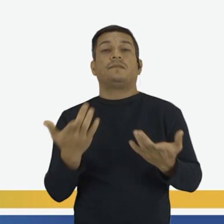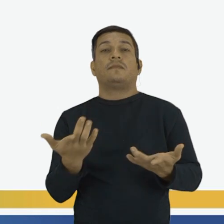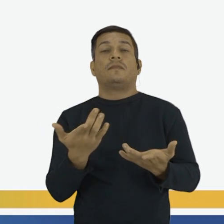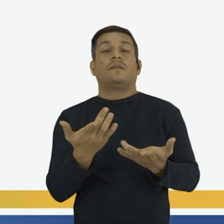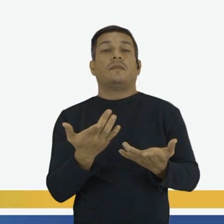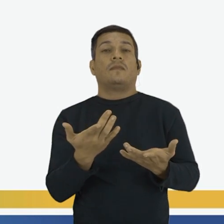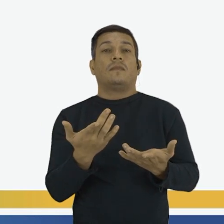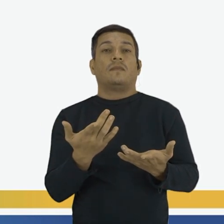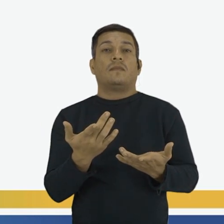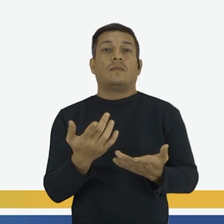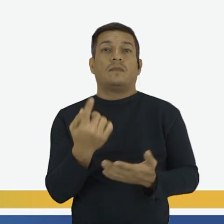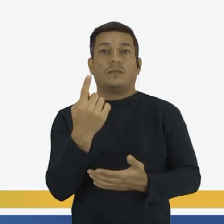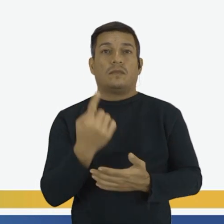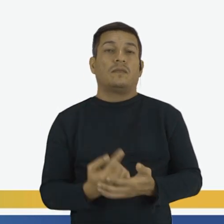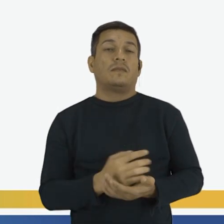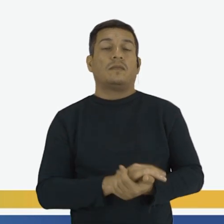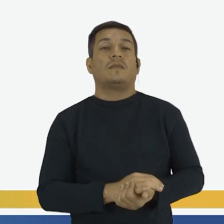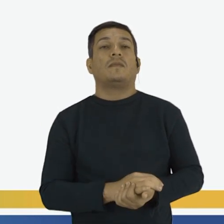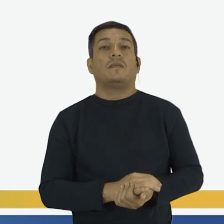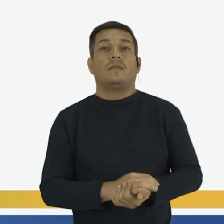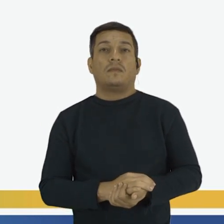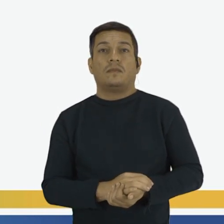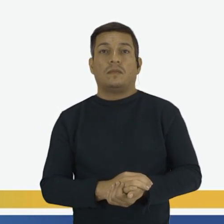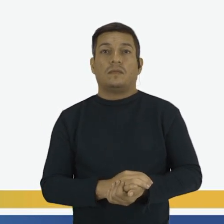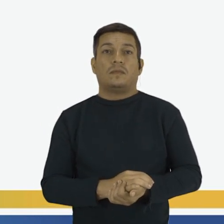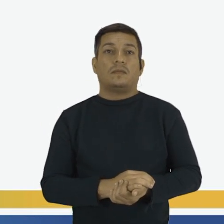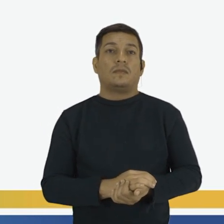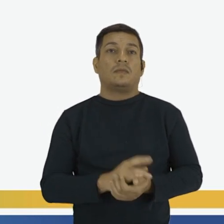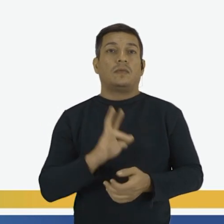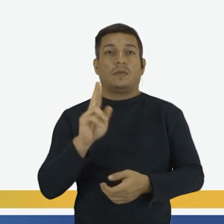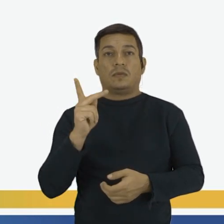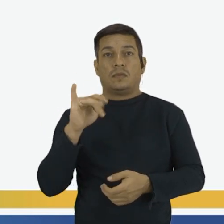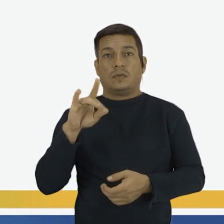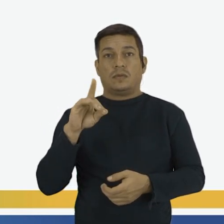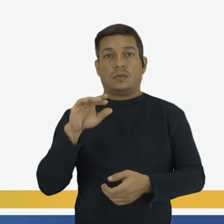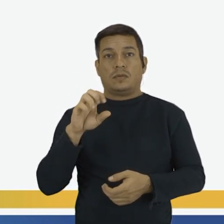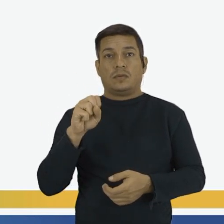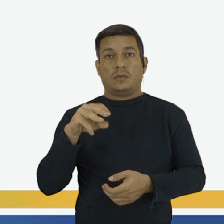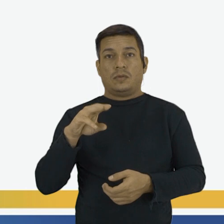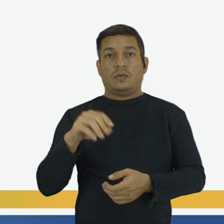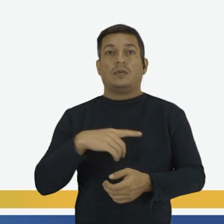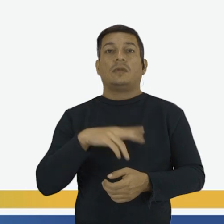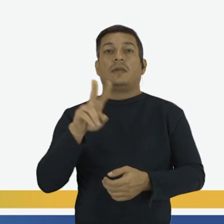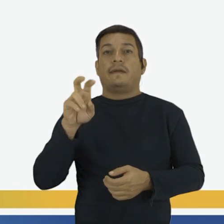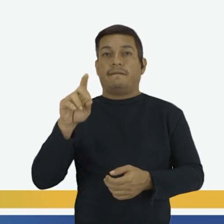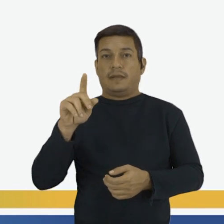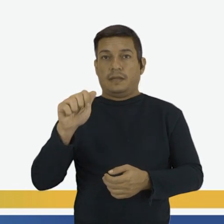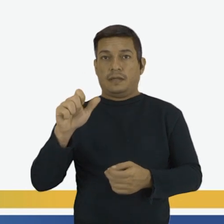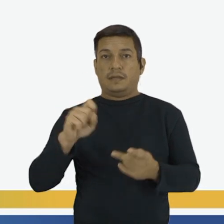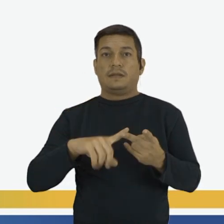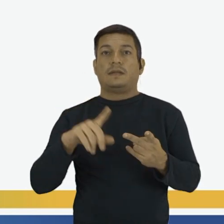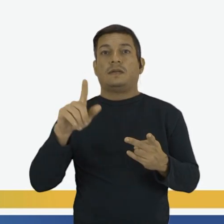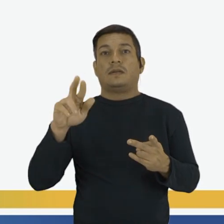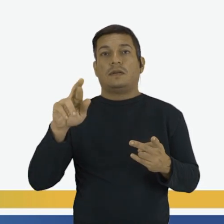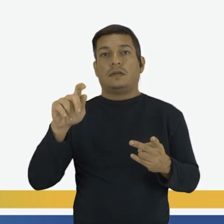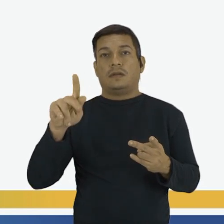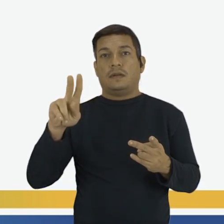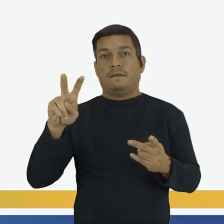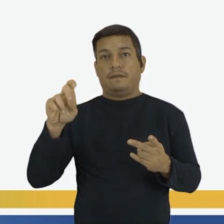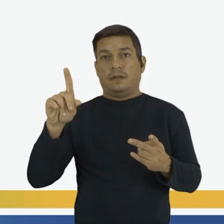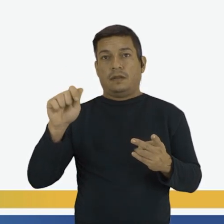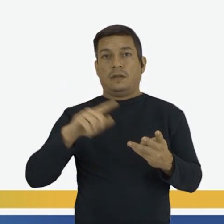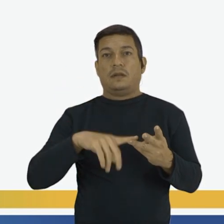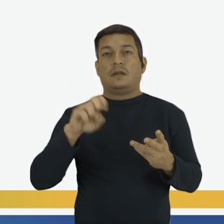é a de cada um. Vamos lá. No hinduísmo, nós temos o Vedas, né, o Rig